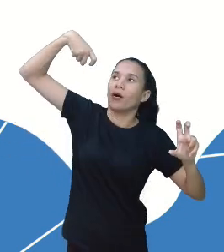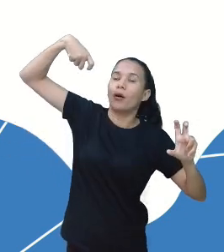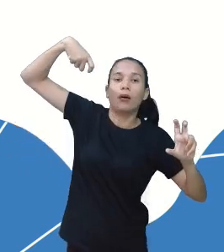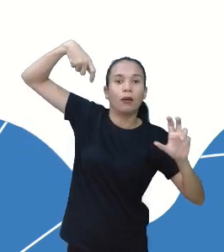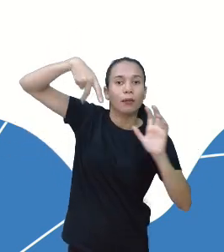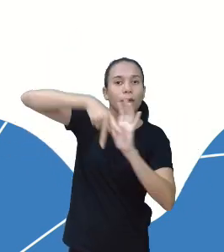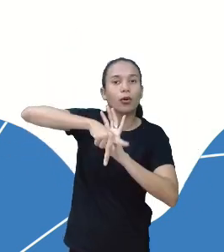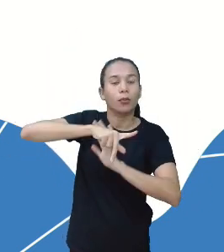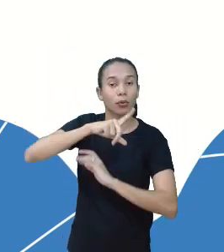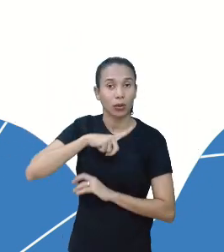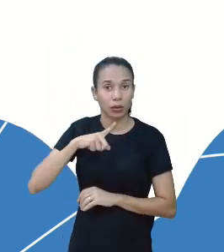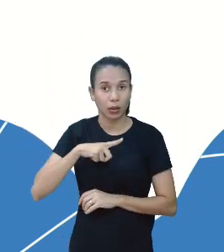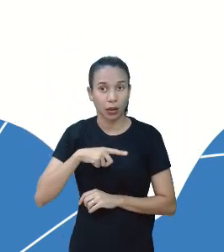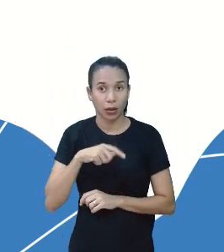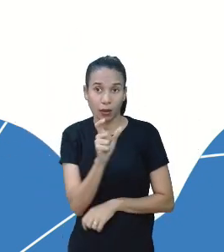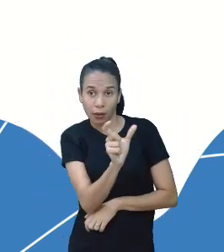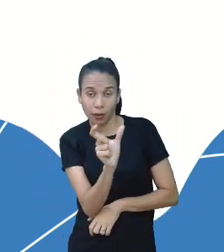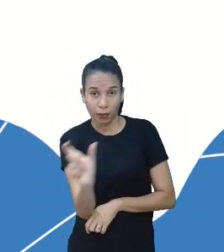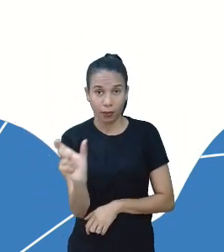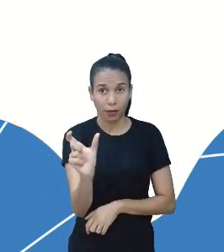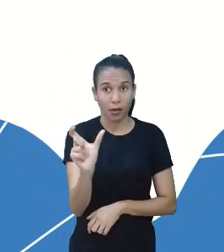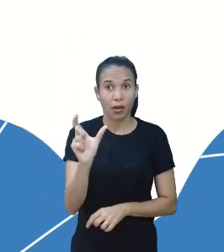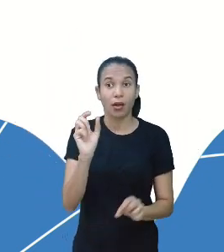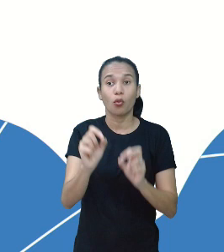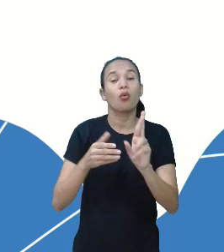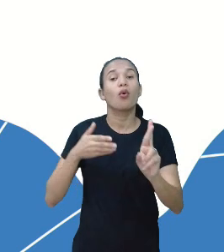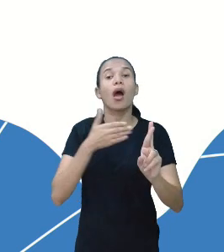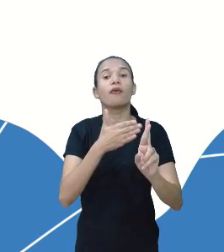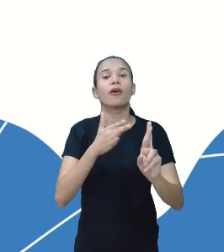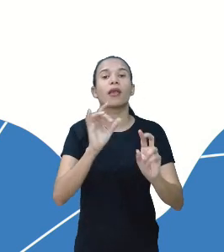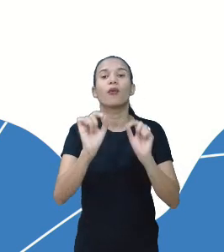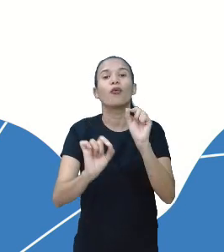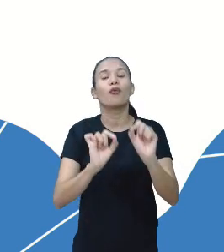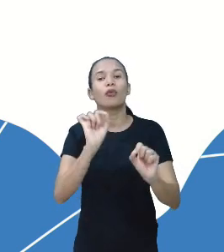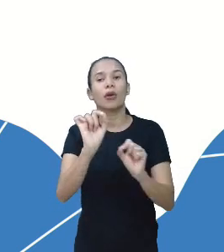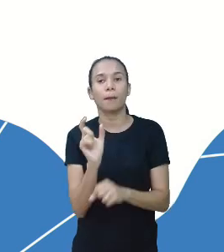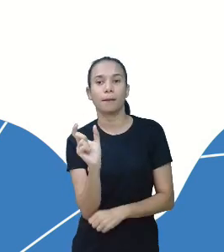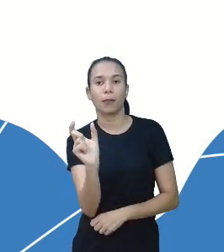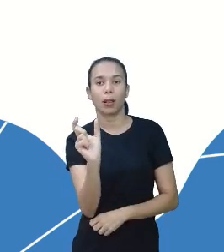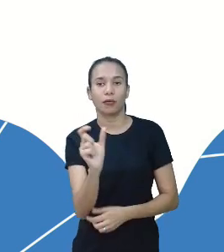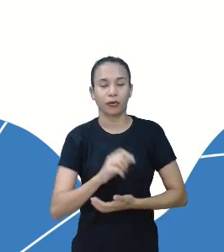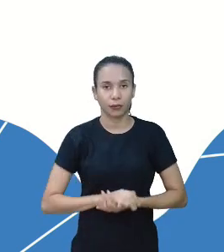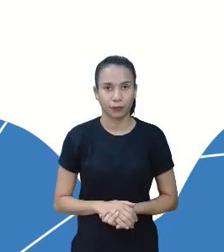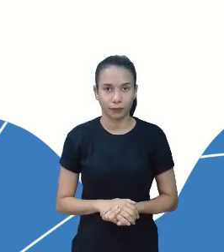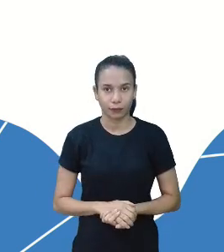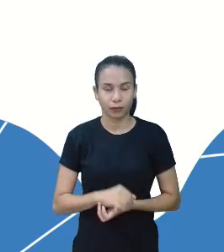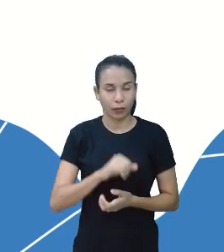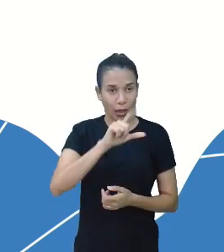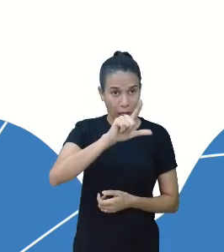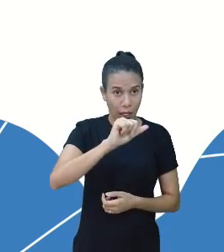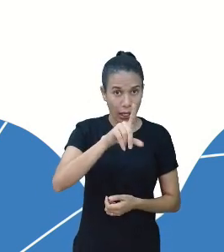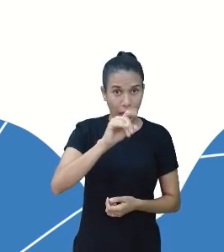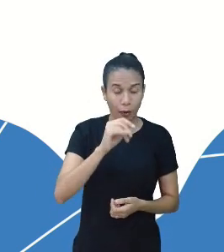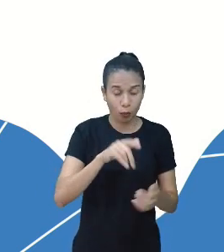fino, a expressão destacada refere-se à palavra lago,